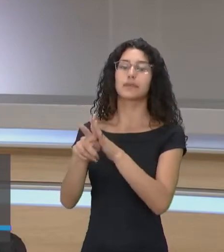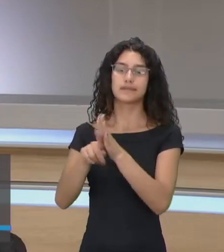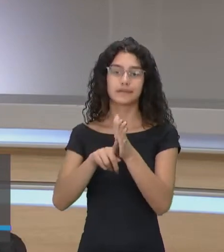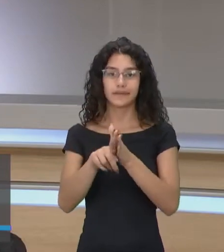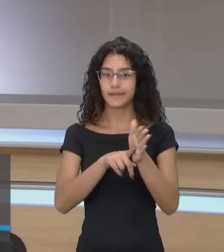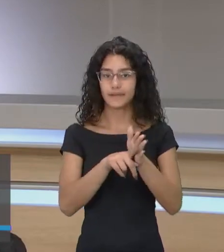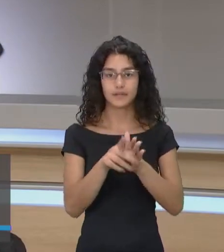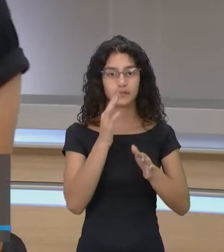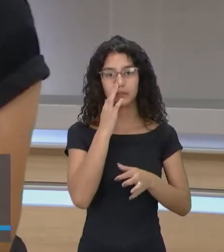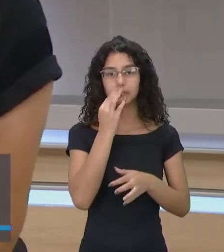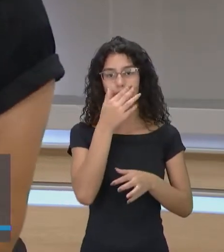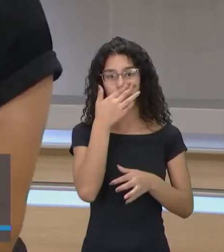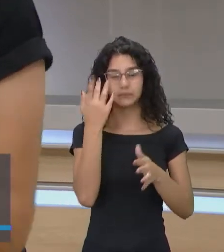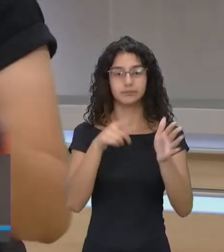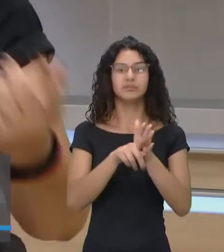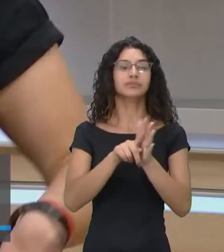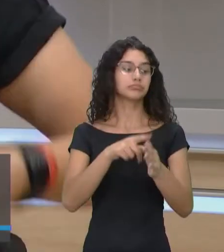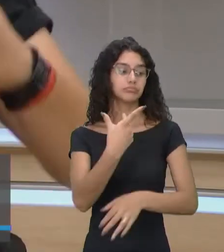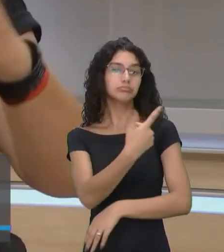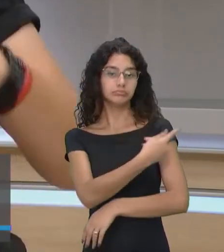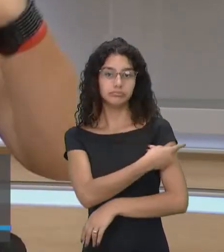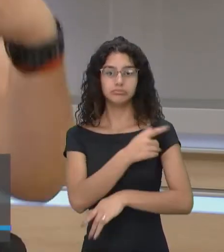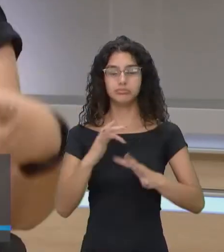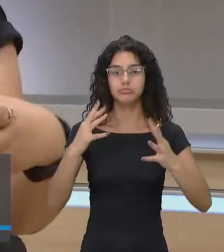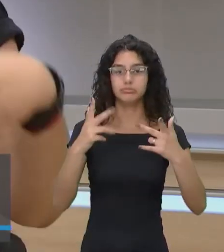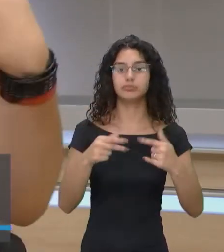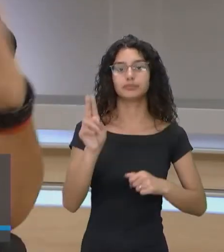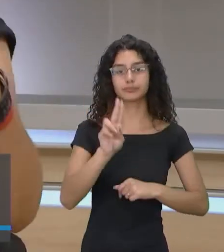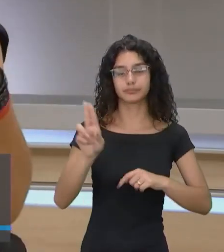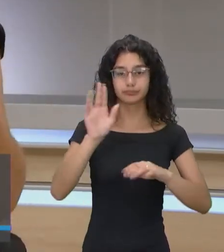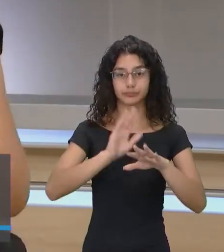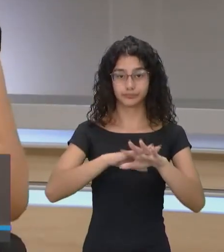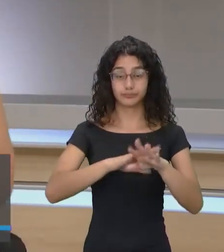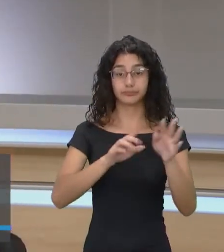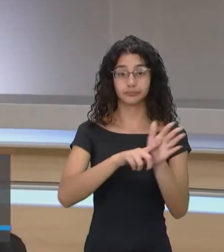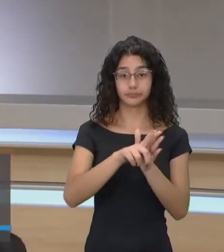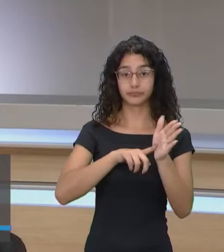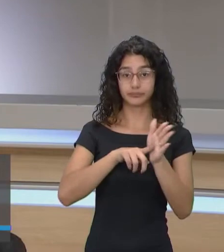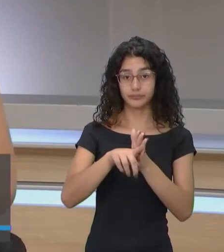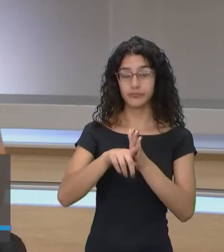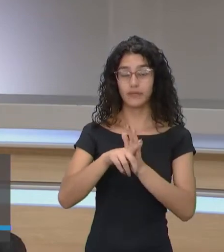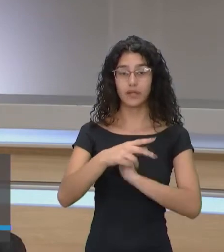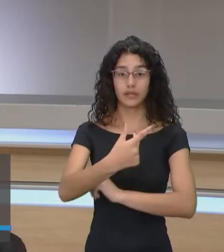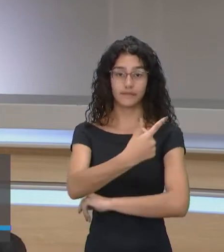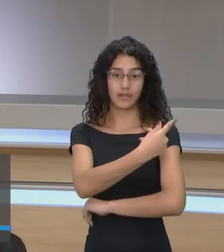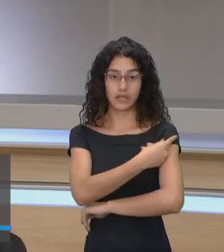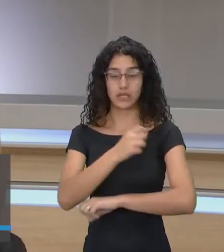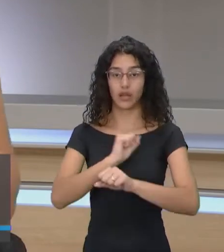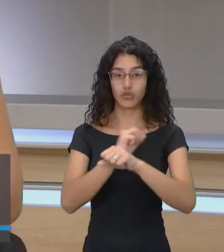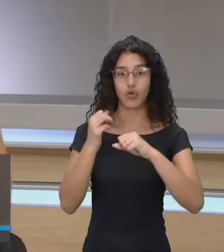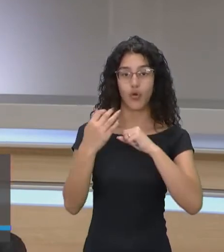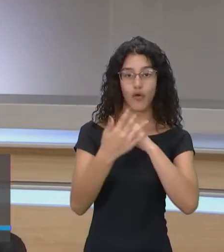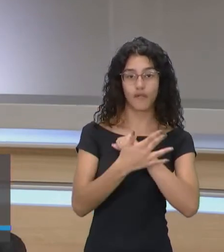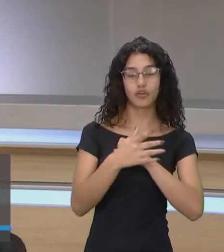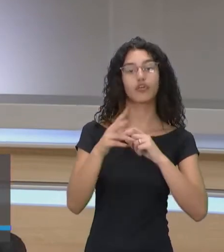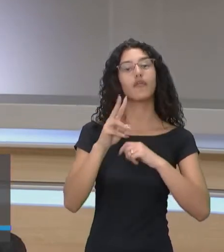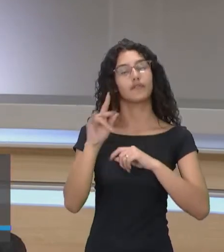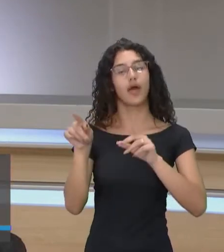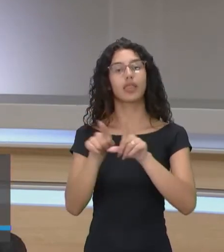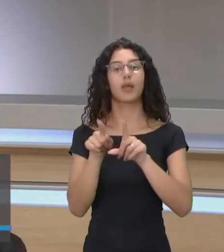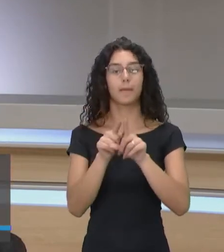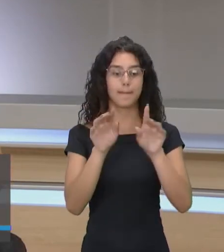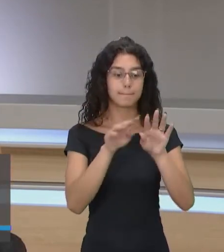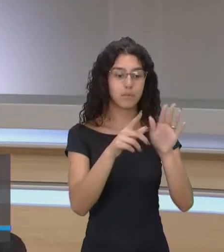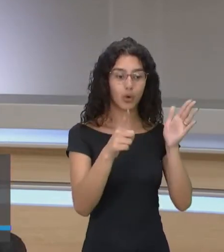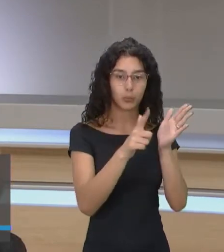lá, pesquisa da vacina. Tudo que eles usam para fazer a pesquisa, por exemplo, da vacina de Covid, vai para um lixo